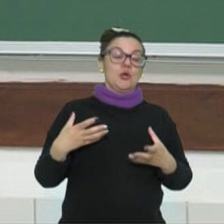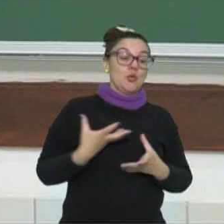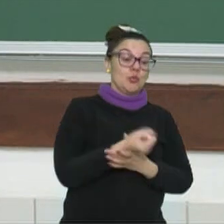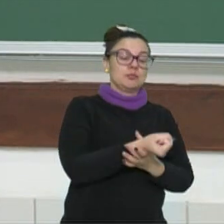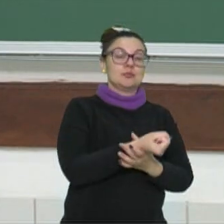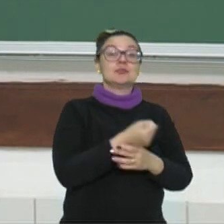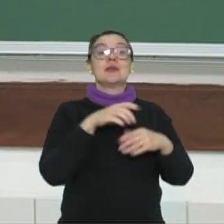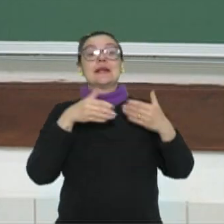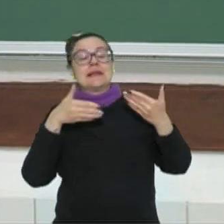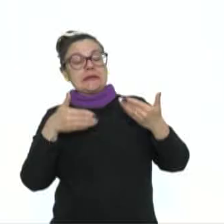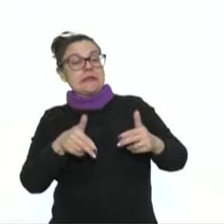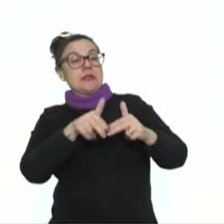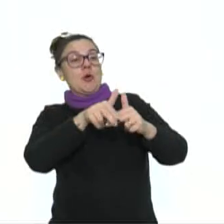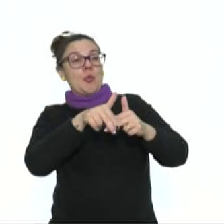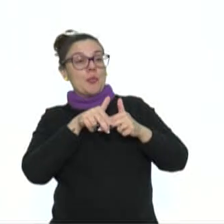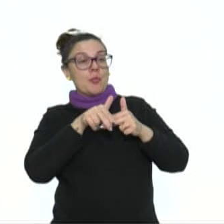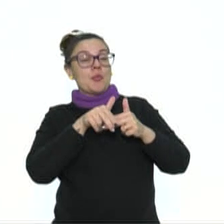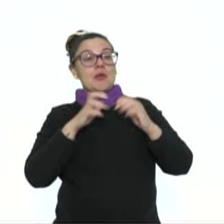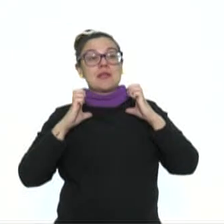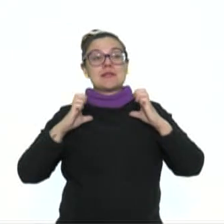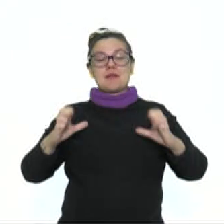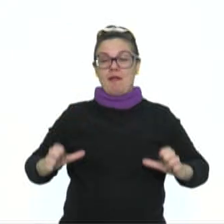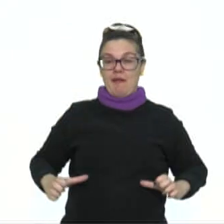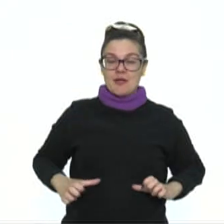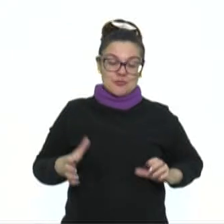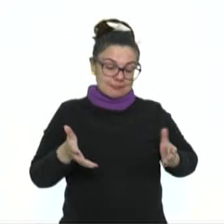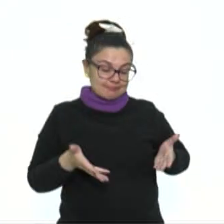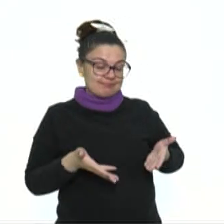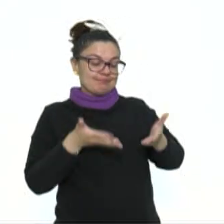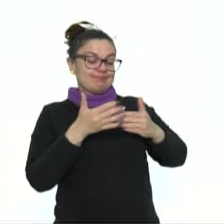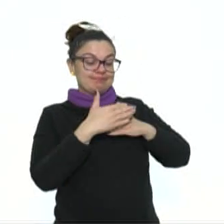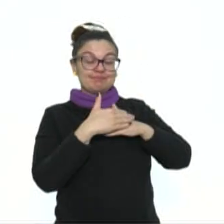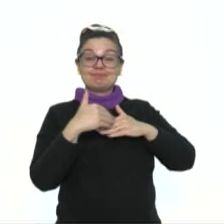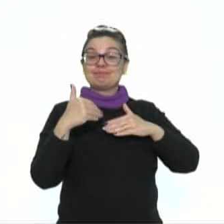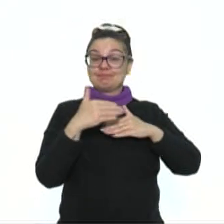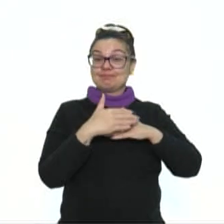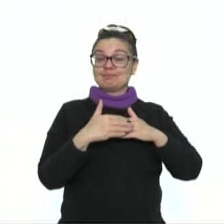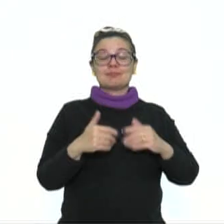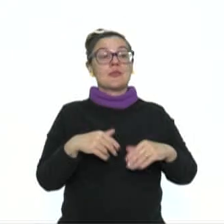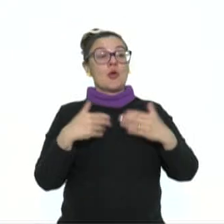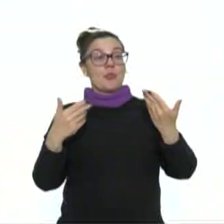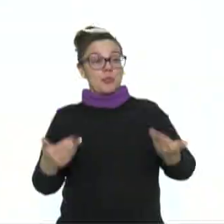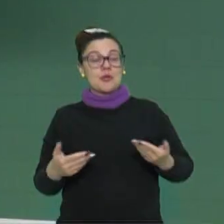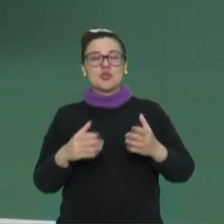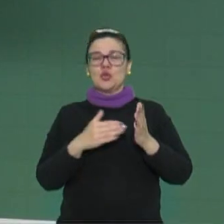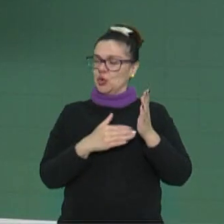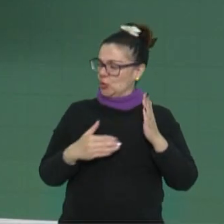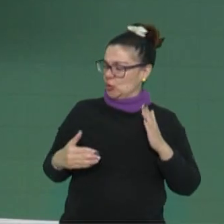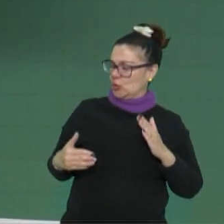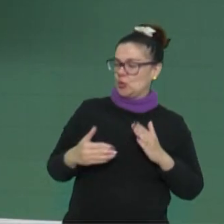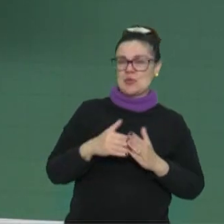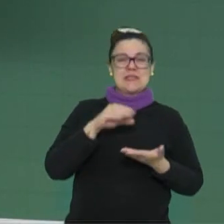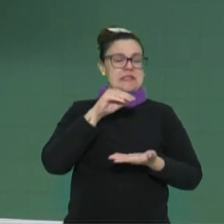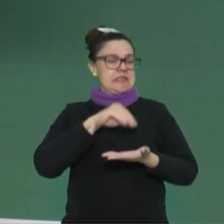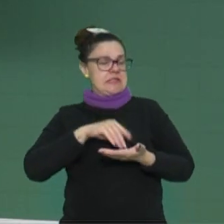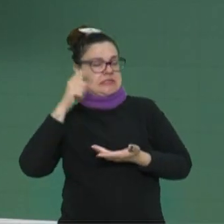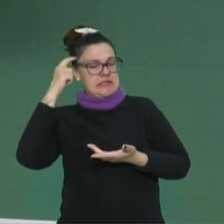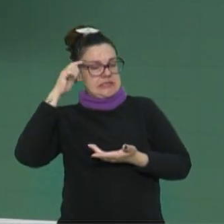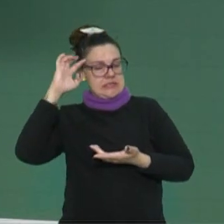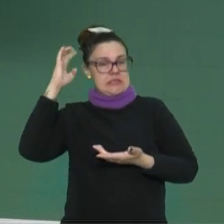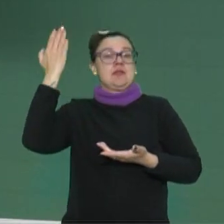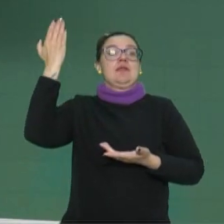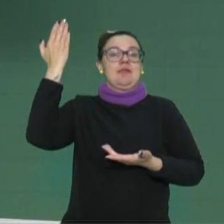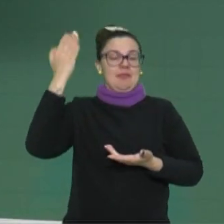Por isso, a ética da compaixão seria uma resposta a isso, né? Seria uma resposta a toda essa irracionalidade que o Schopenhauer